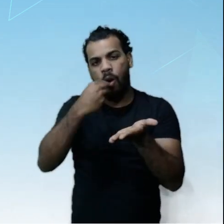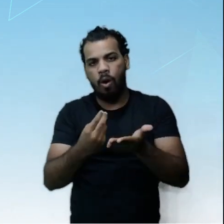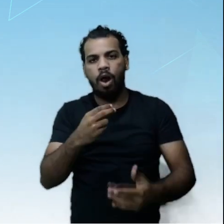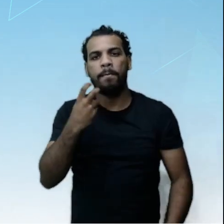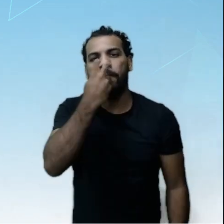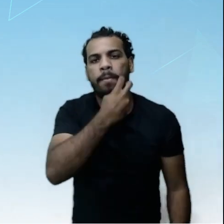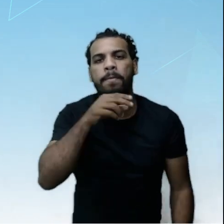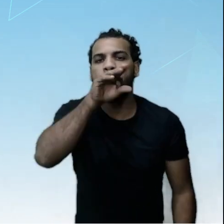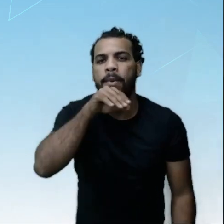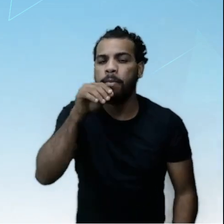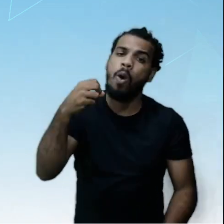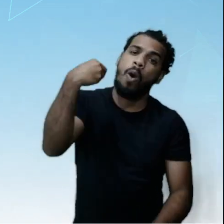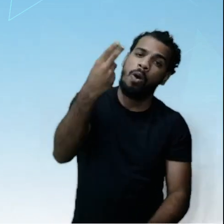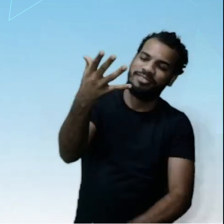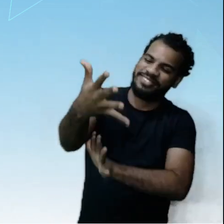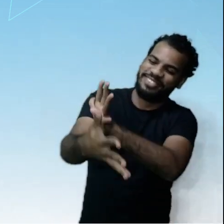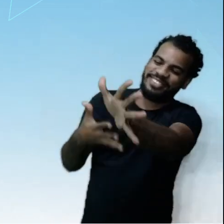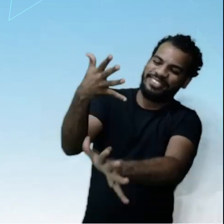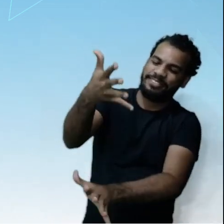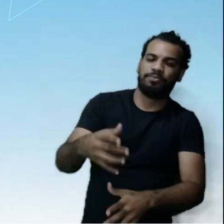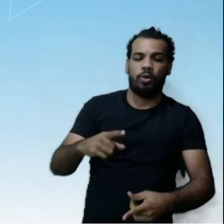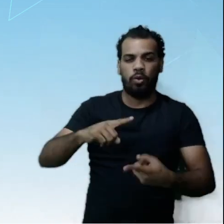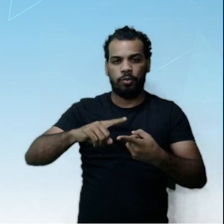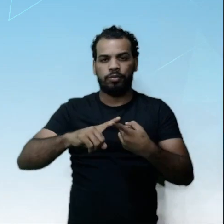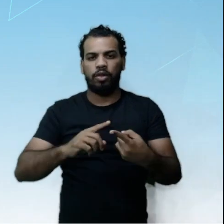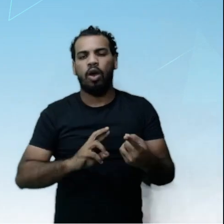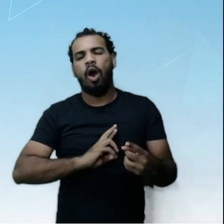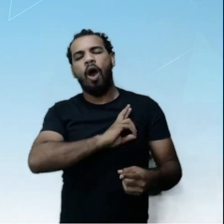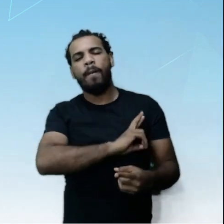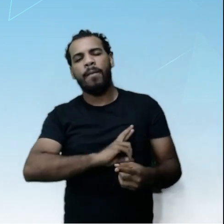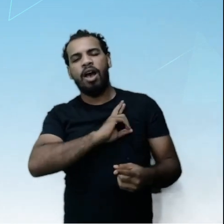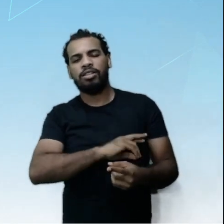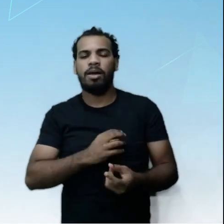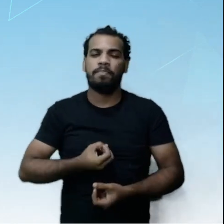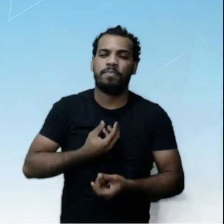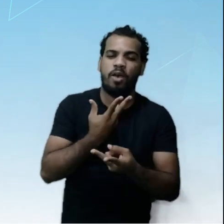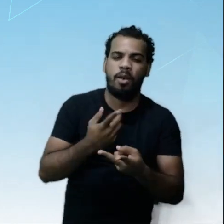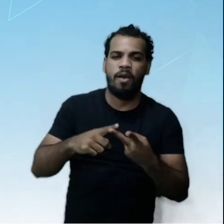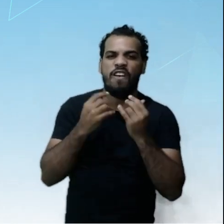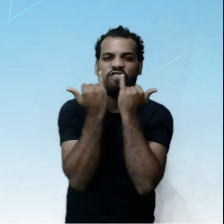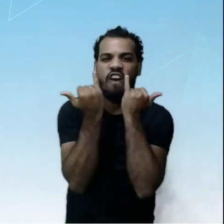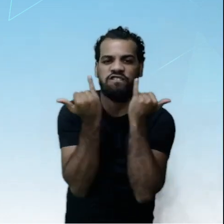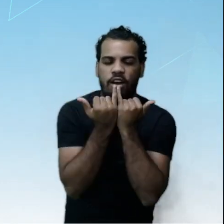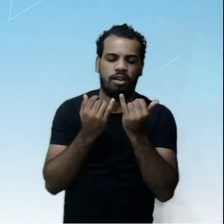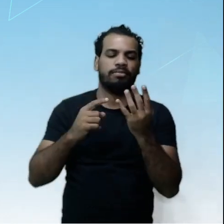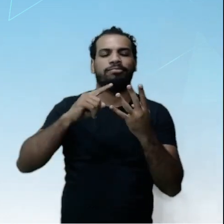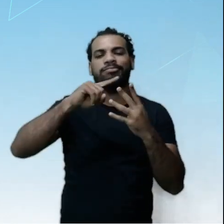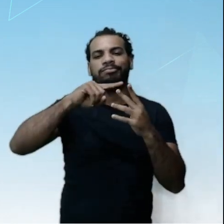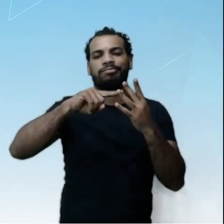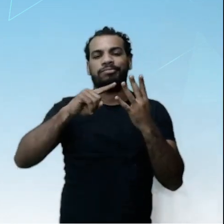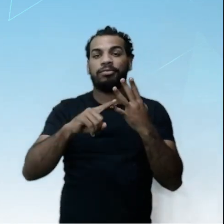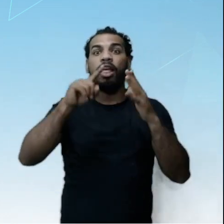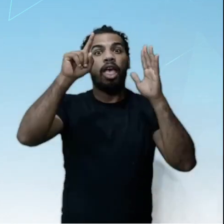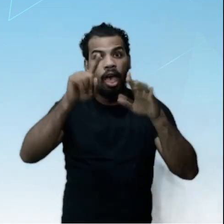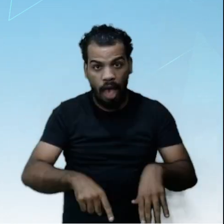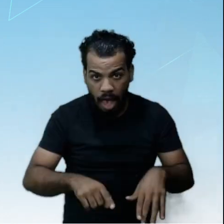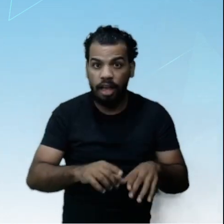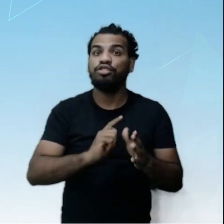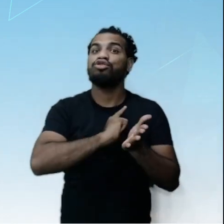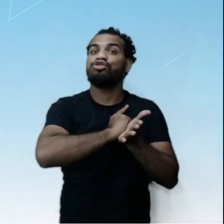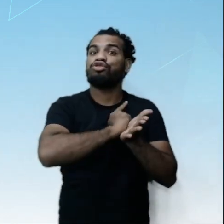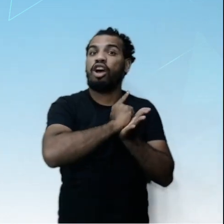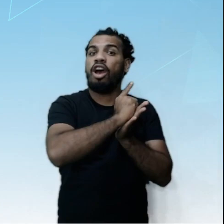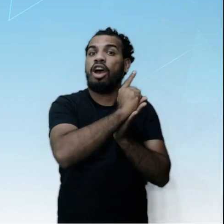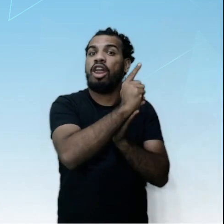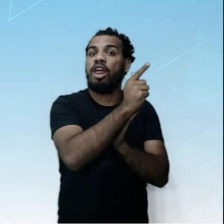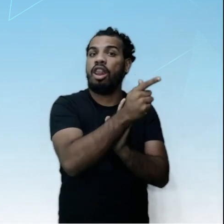vejam só, romance, poema, conto, fofoca, etc. Tudo isso são gêneros. E